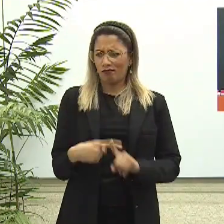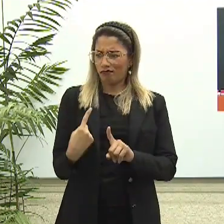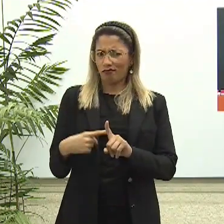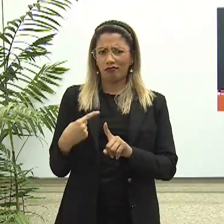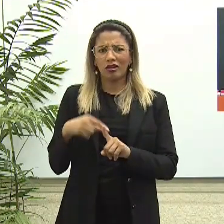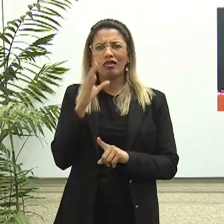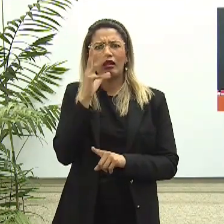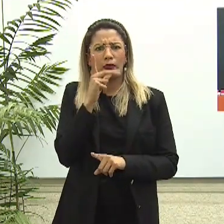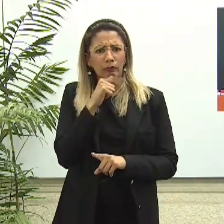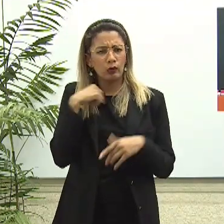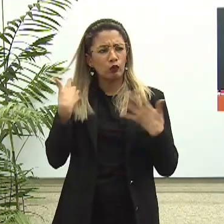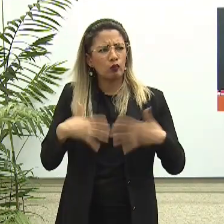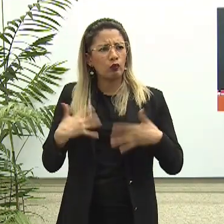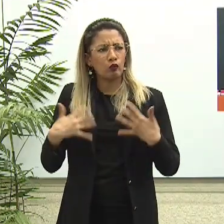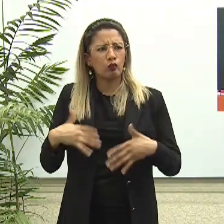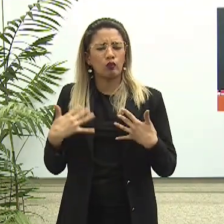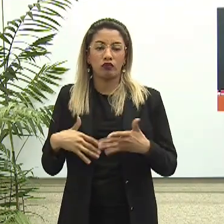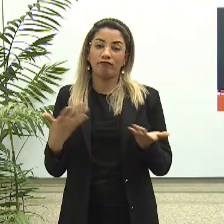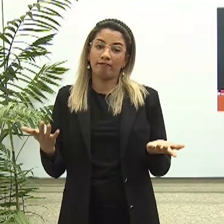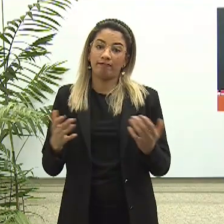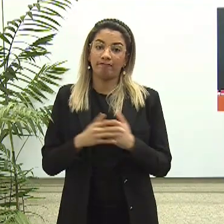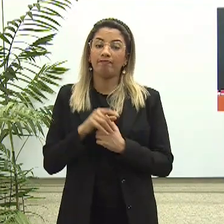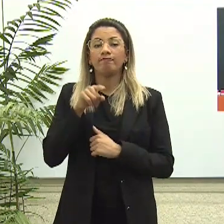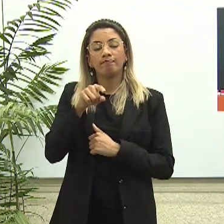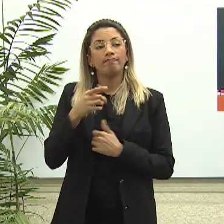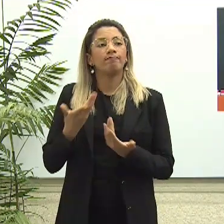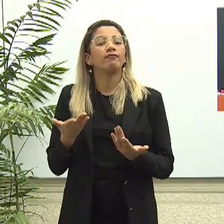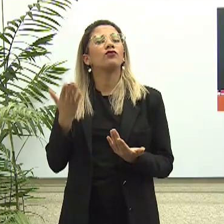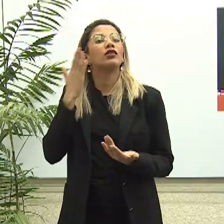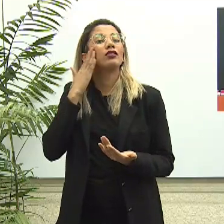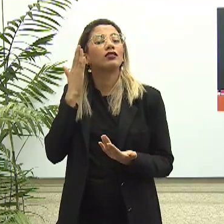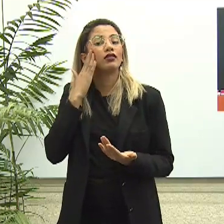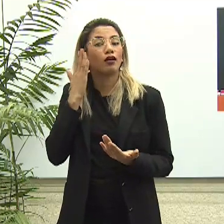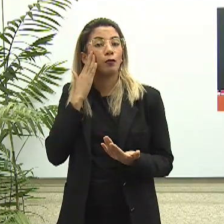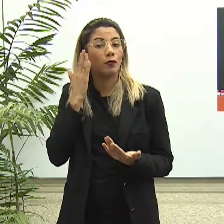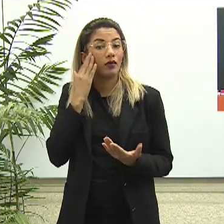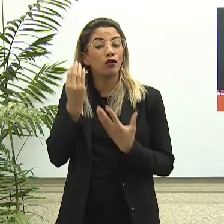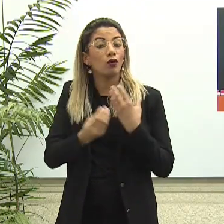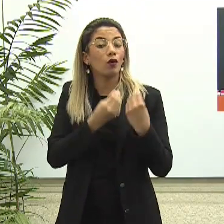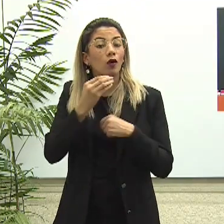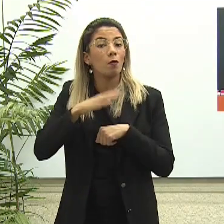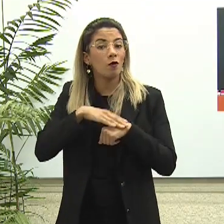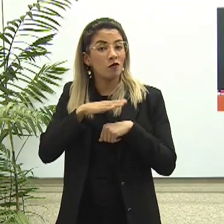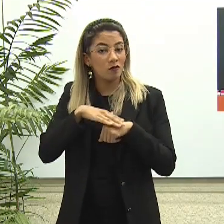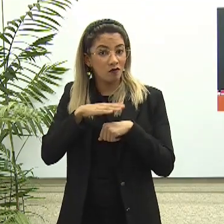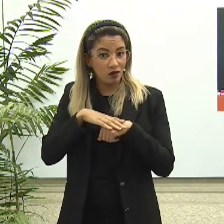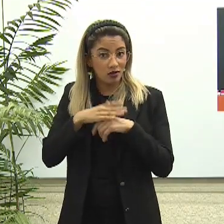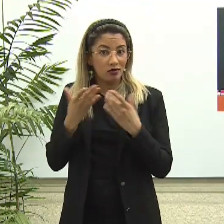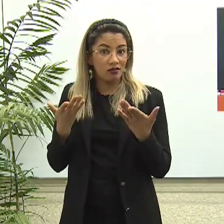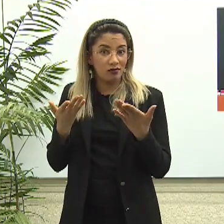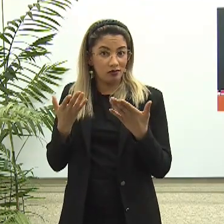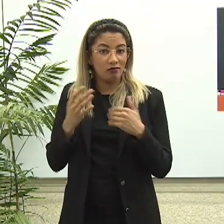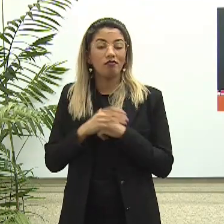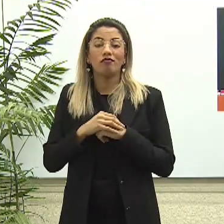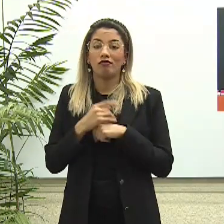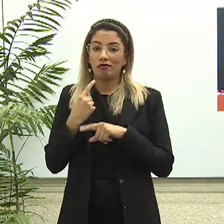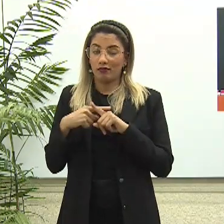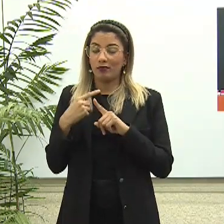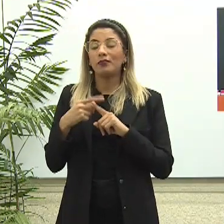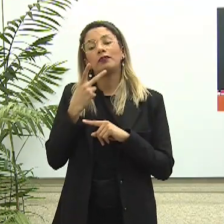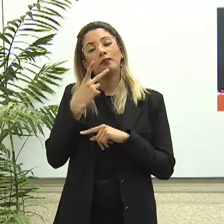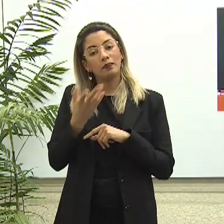mas enfim né vai saber E aí essa questão né vai saber como foi o cálculo Essa é a questão a e a gente chama isso de